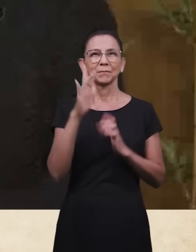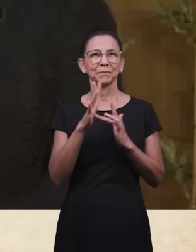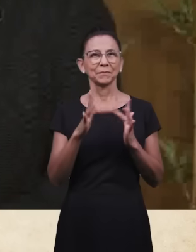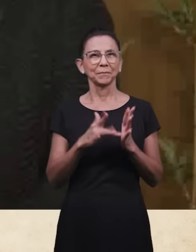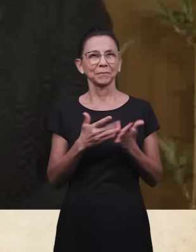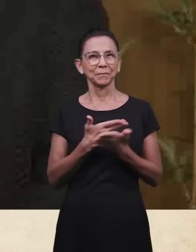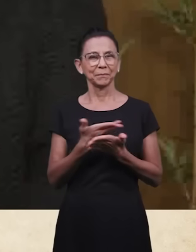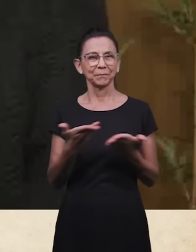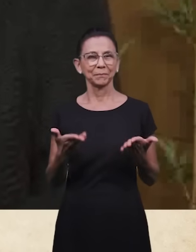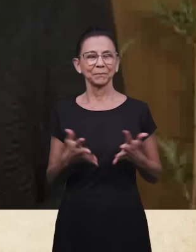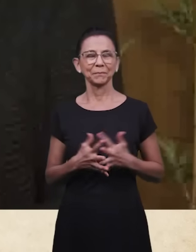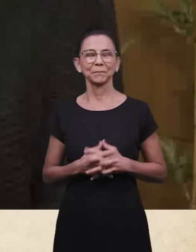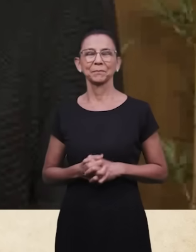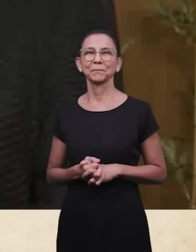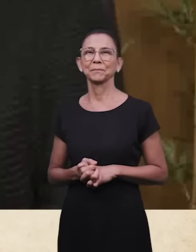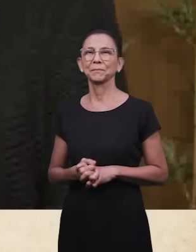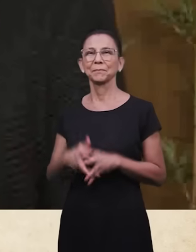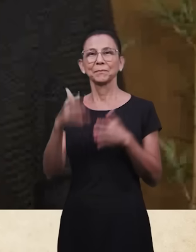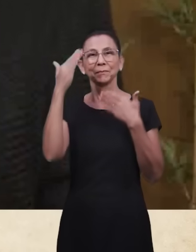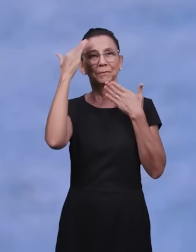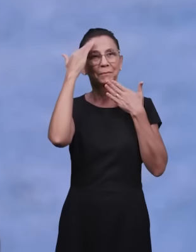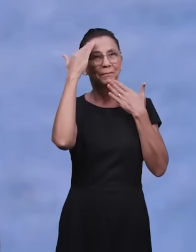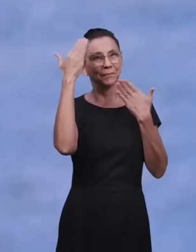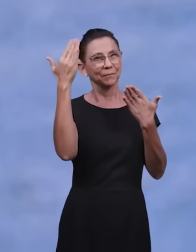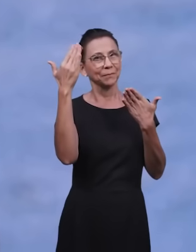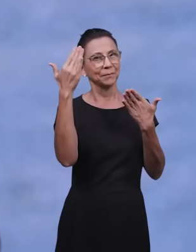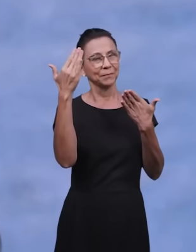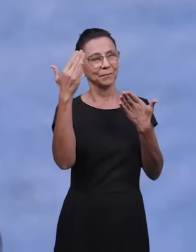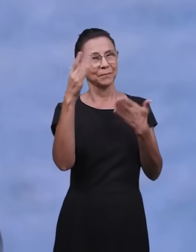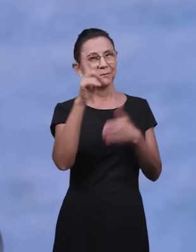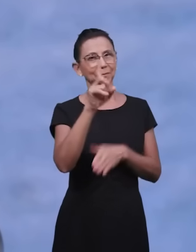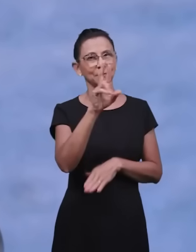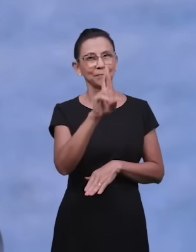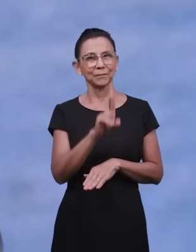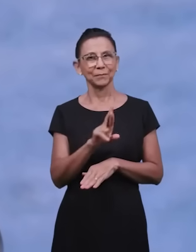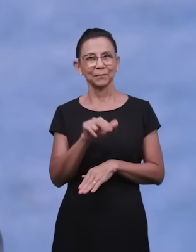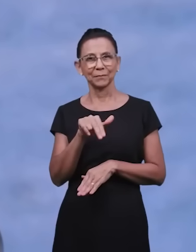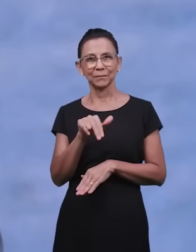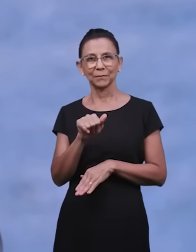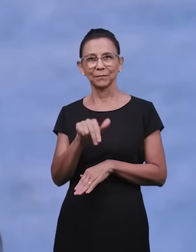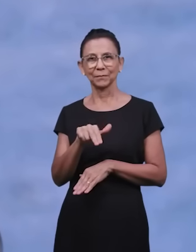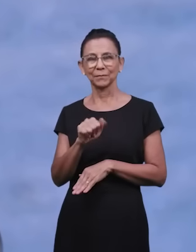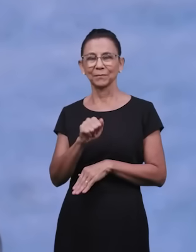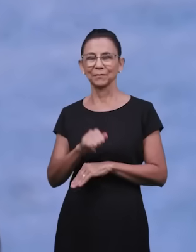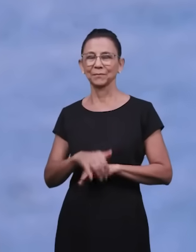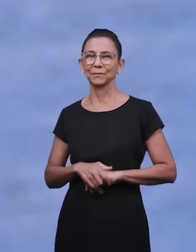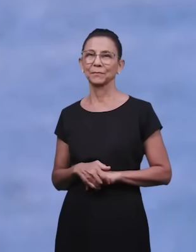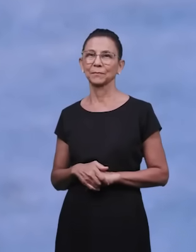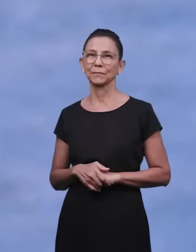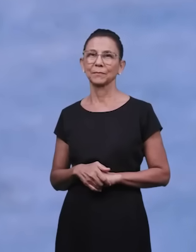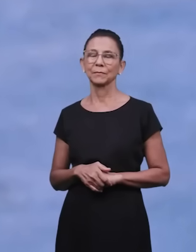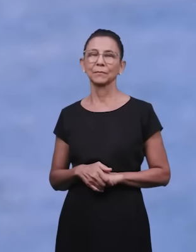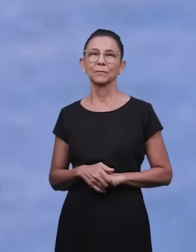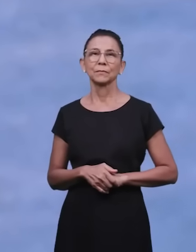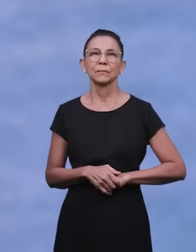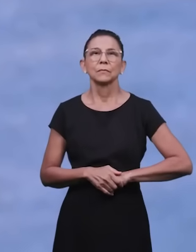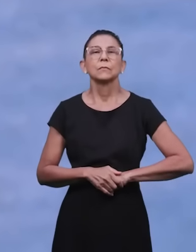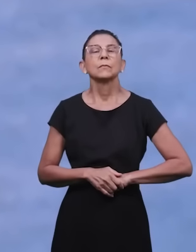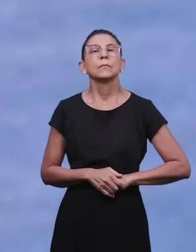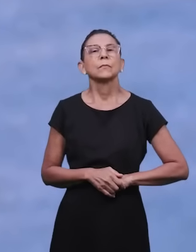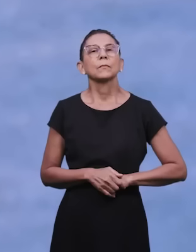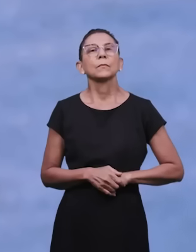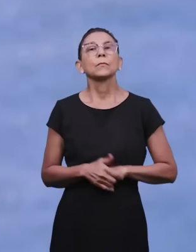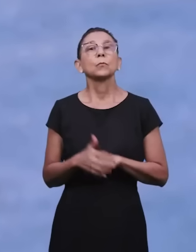A paz do Senhor Jesus a todos. Amém. Obrigado, doutora Ana. pela sua participação.